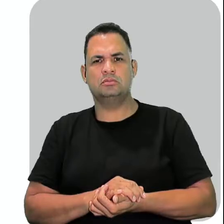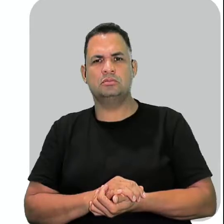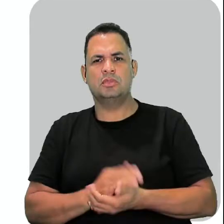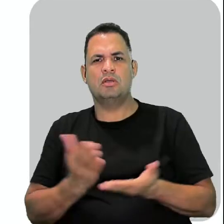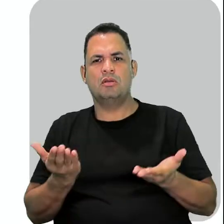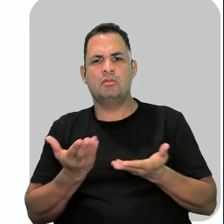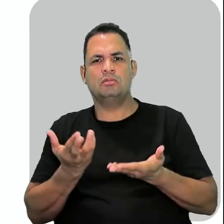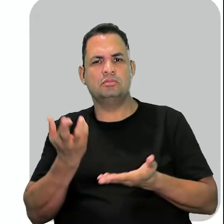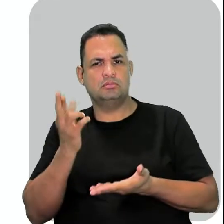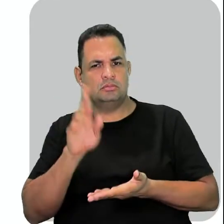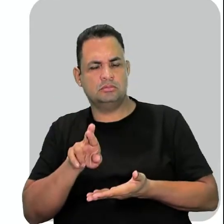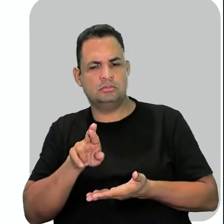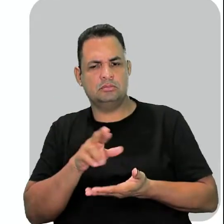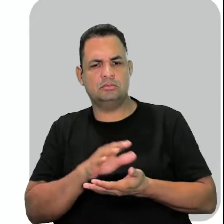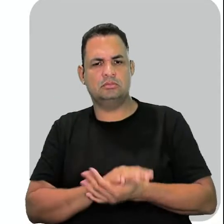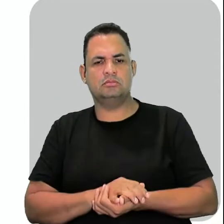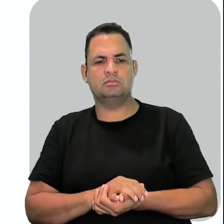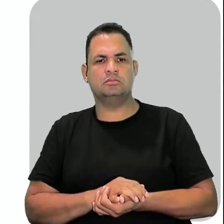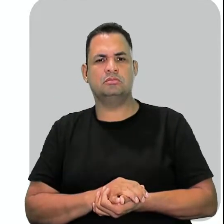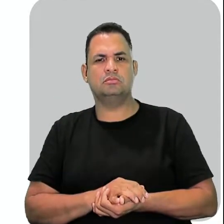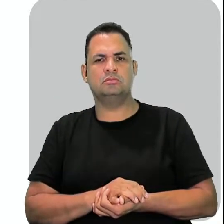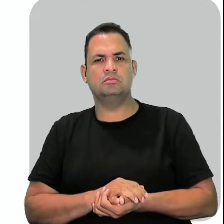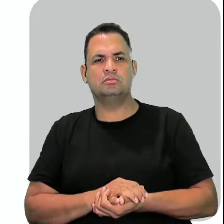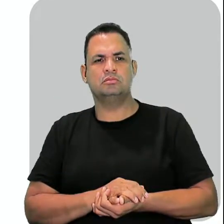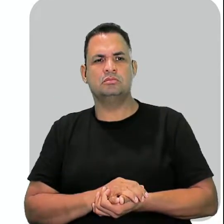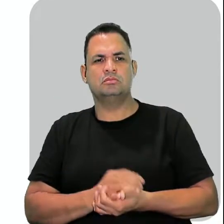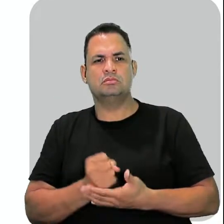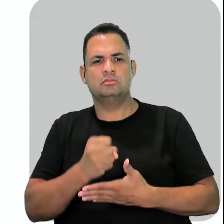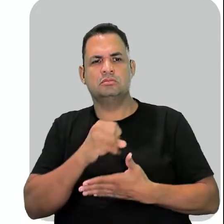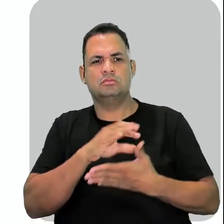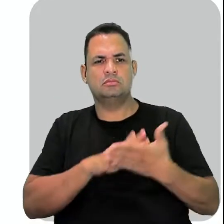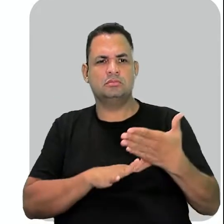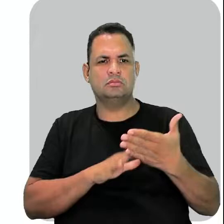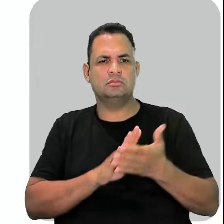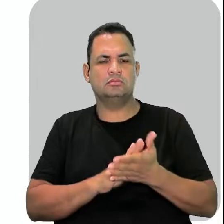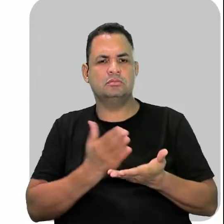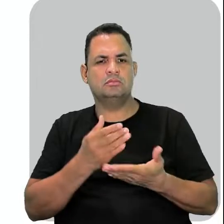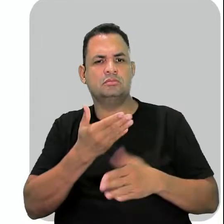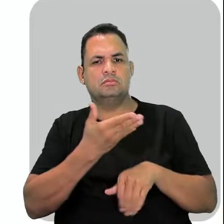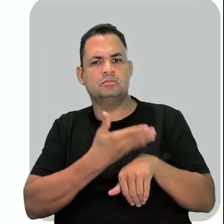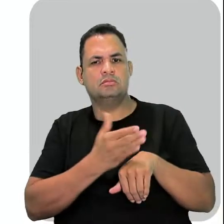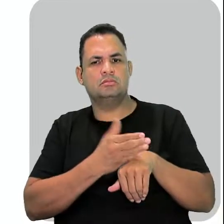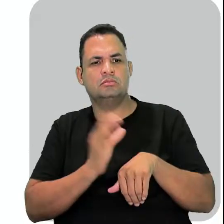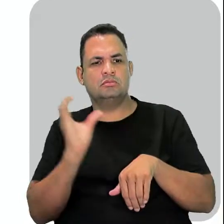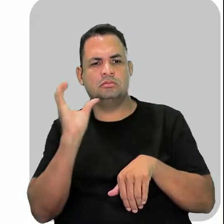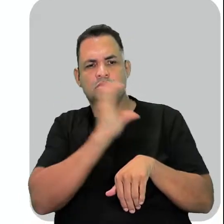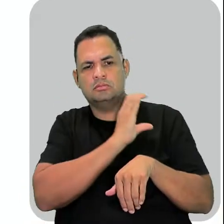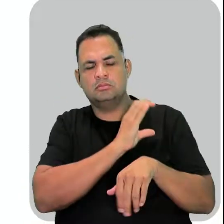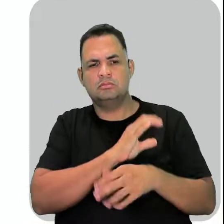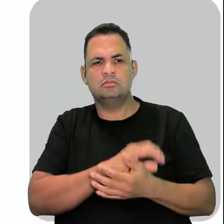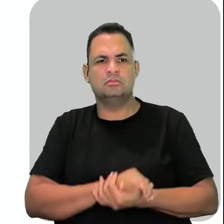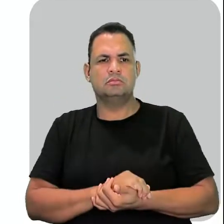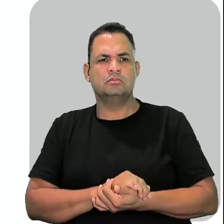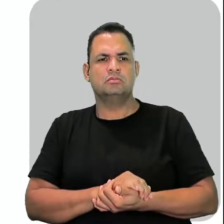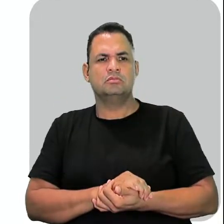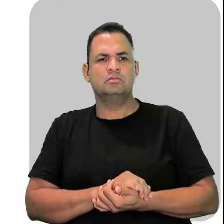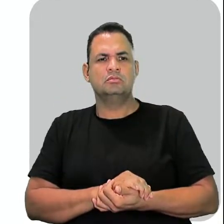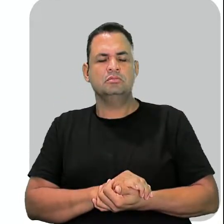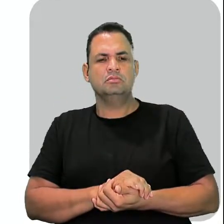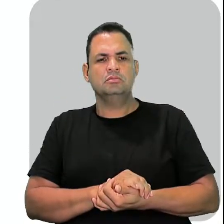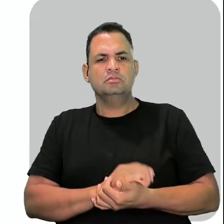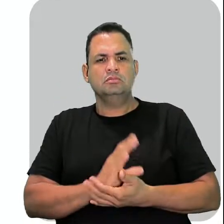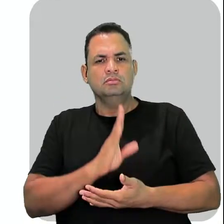É hora de recuperar. Vamos ver aqui uma atividade para a gente praticar rapidão. Diz assim,